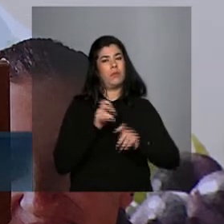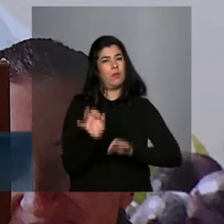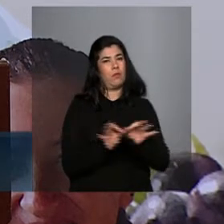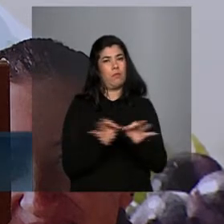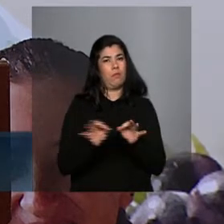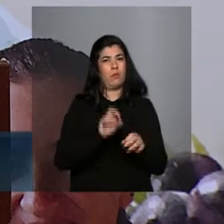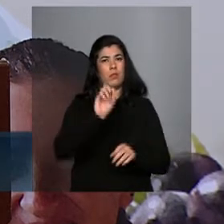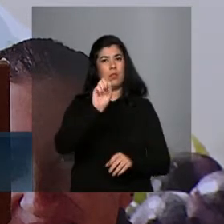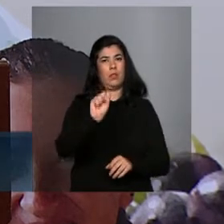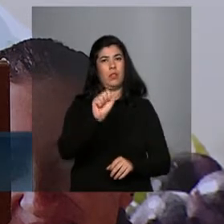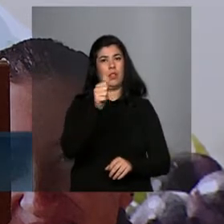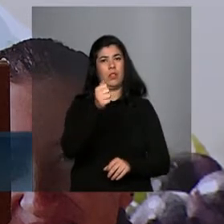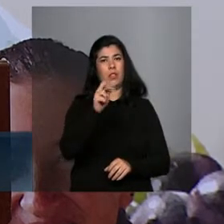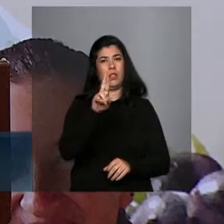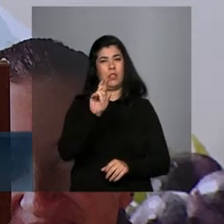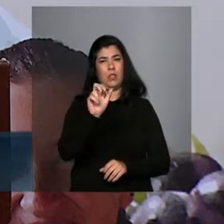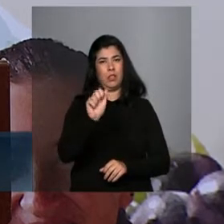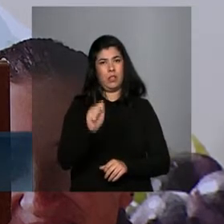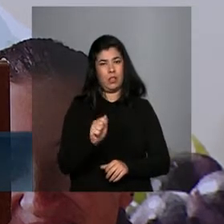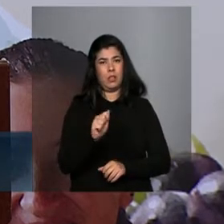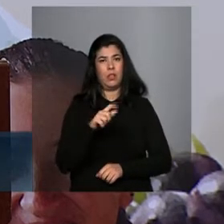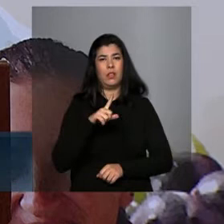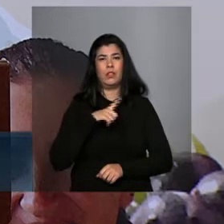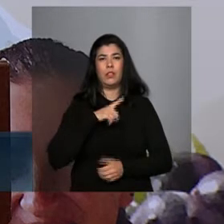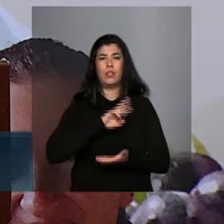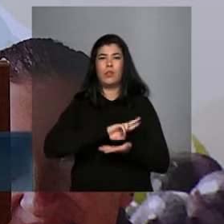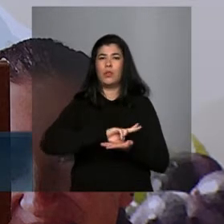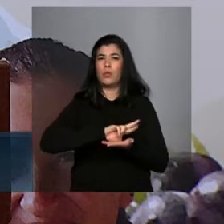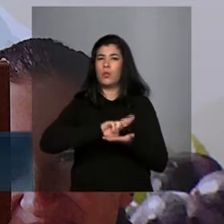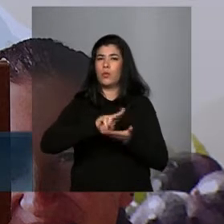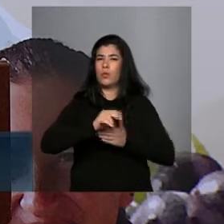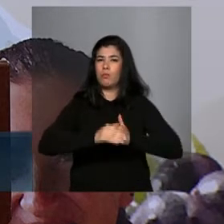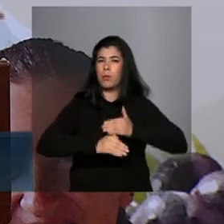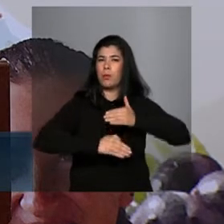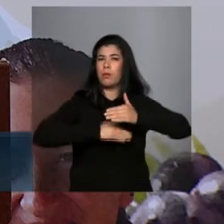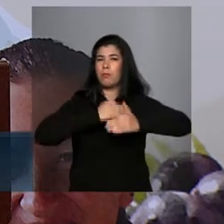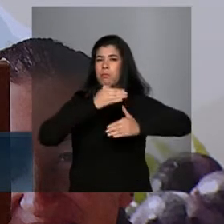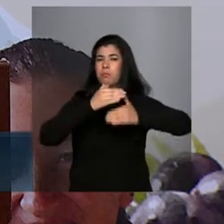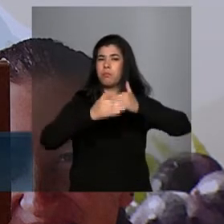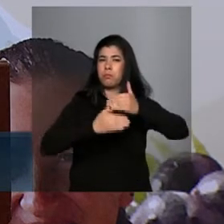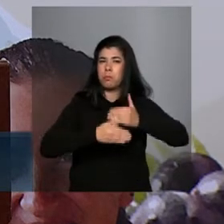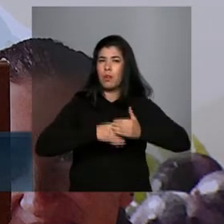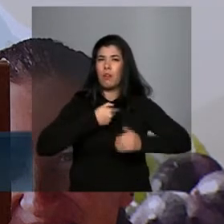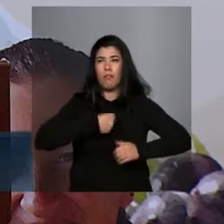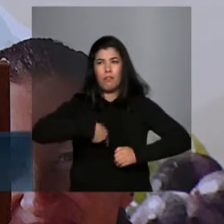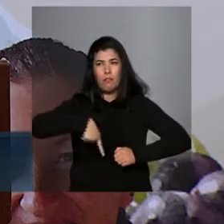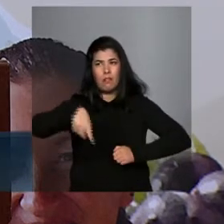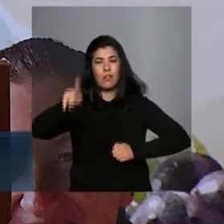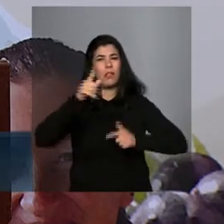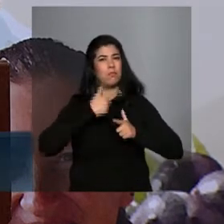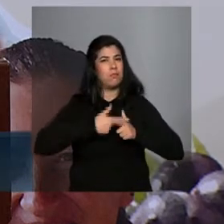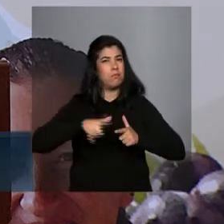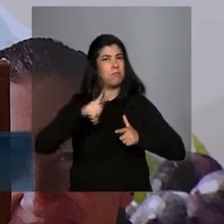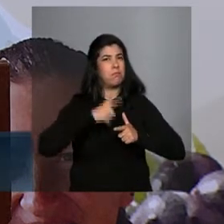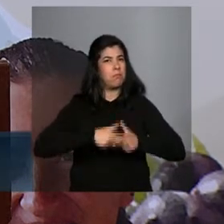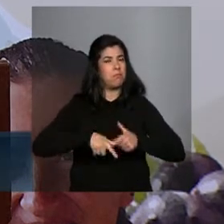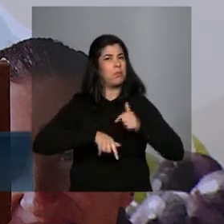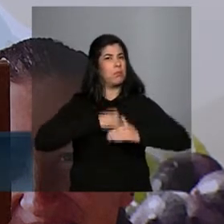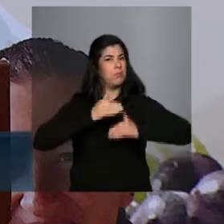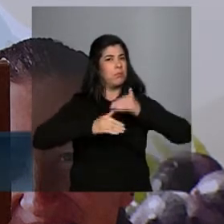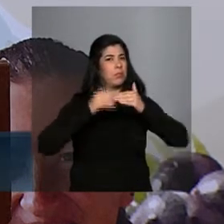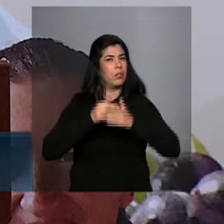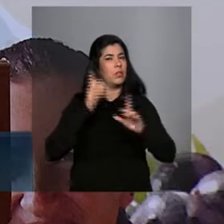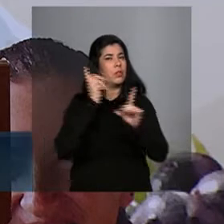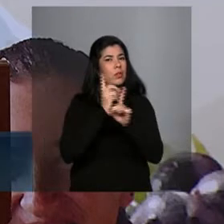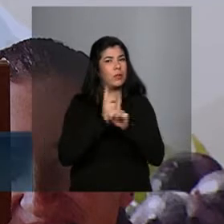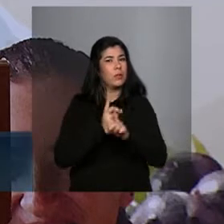plano safra, darmos vários passos à frente, subirmos a montanha e descobrirmos depois